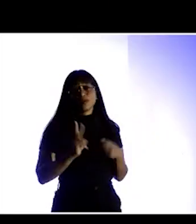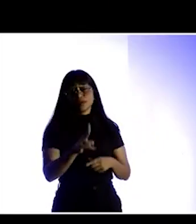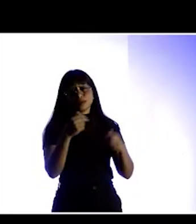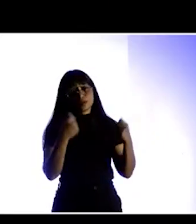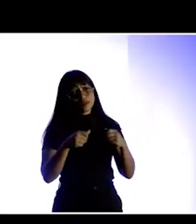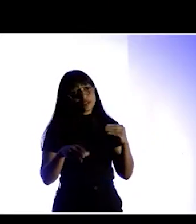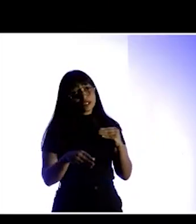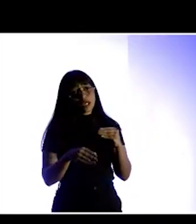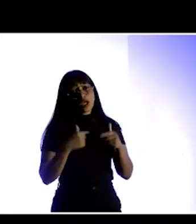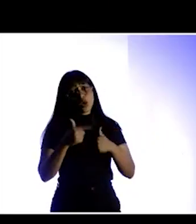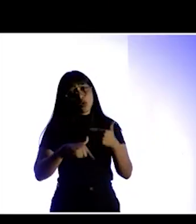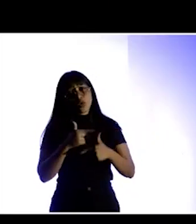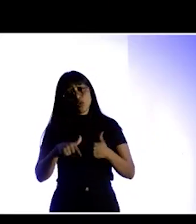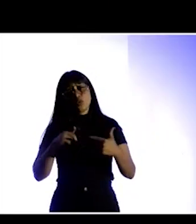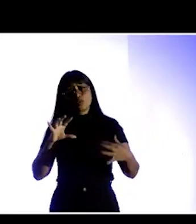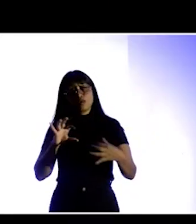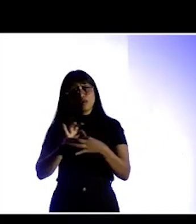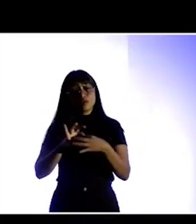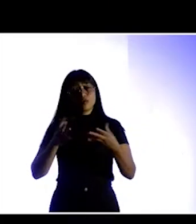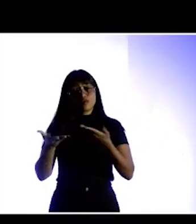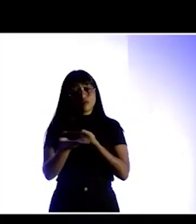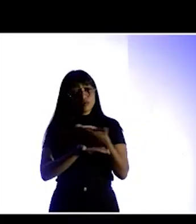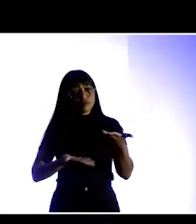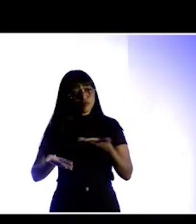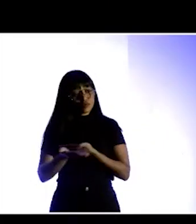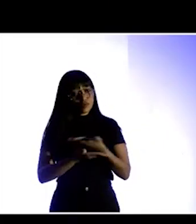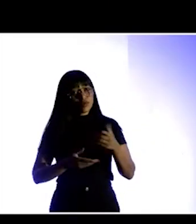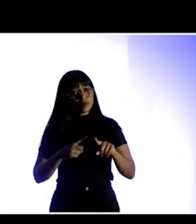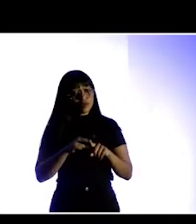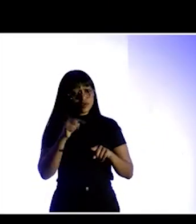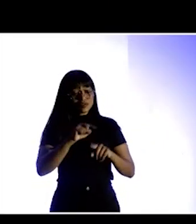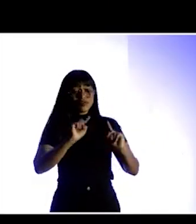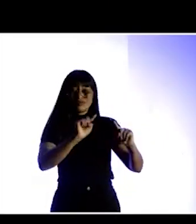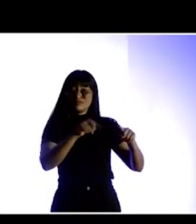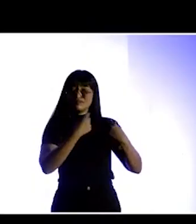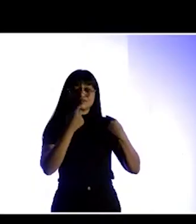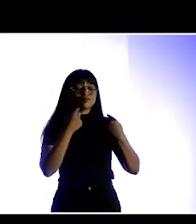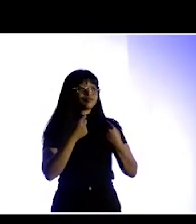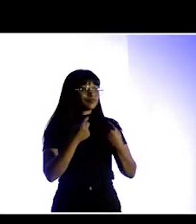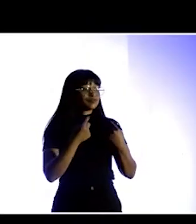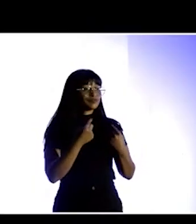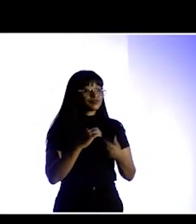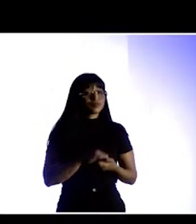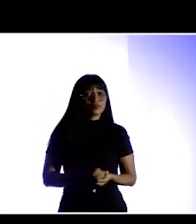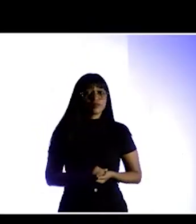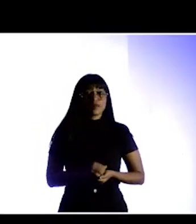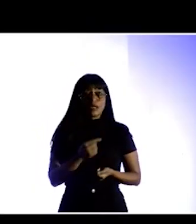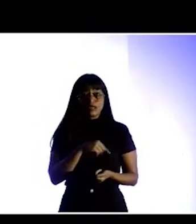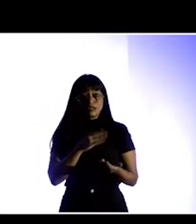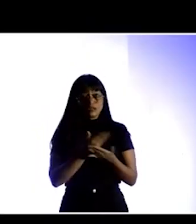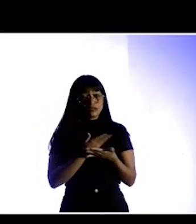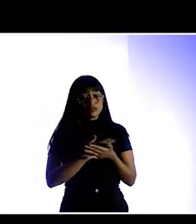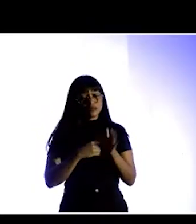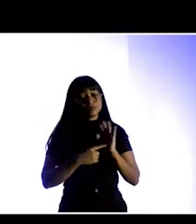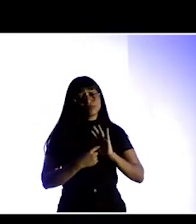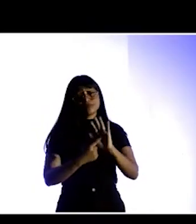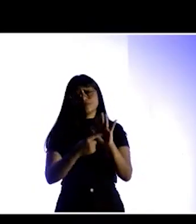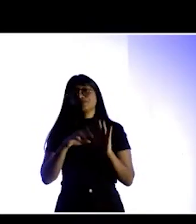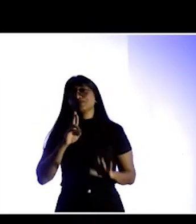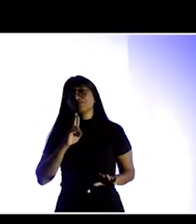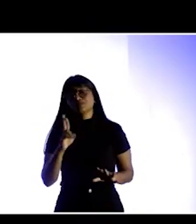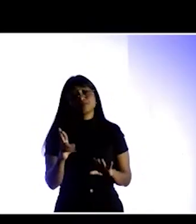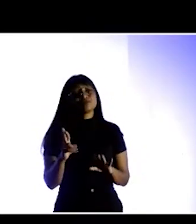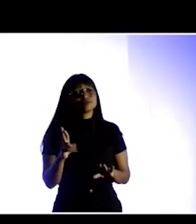todos, e esse é um desafio muito, muito, muito, muito grande. Boa parte desses estudos, pessoal, que eu mostrei aqui, né, os